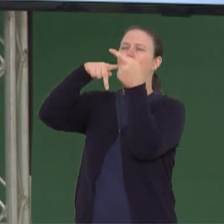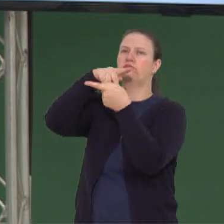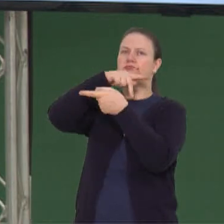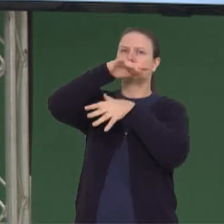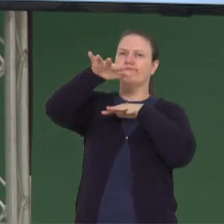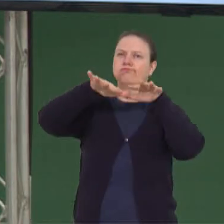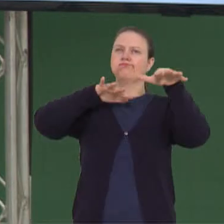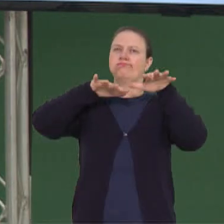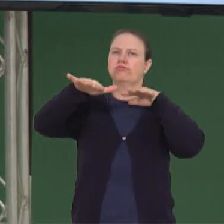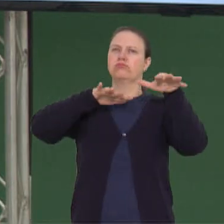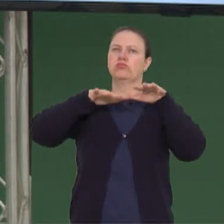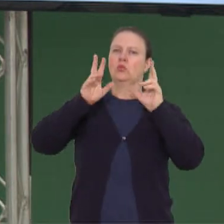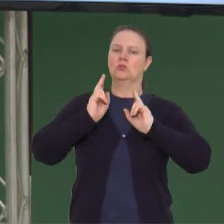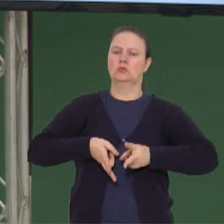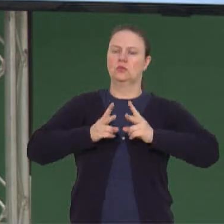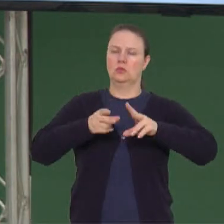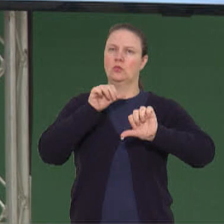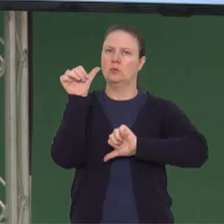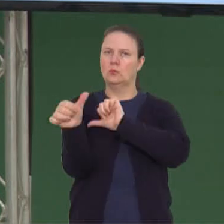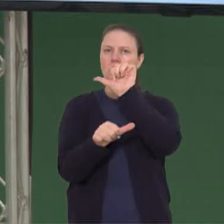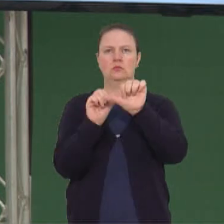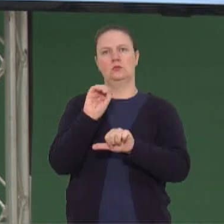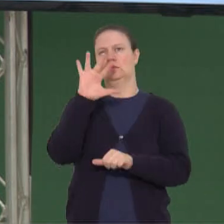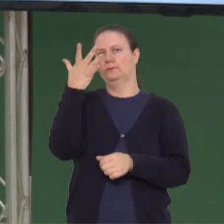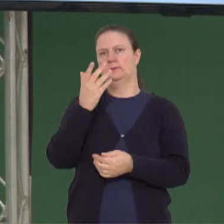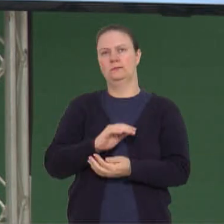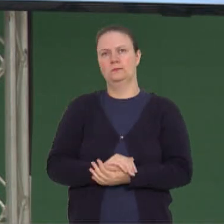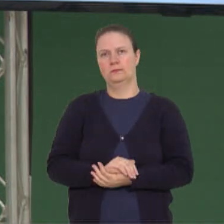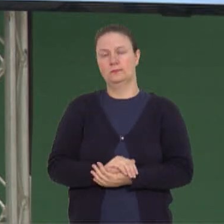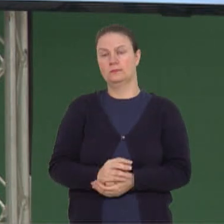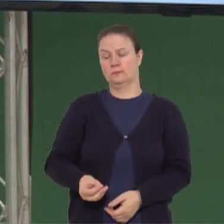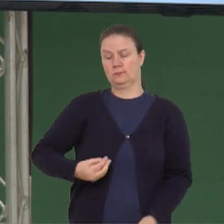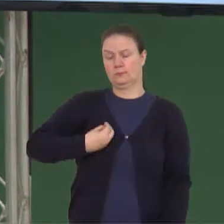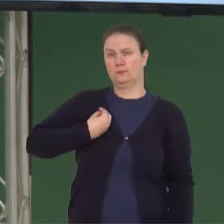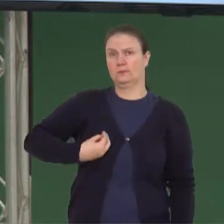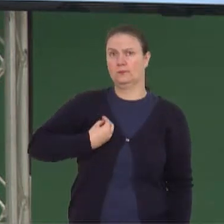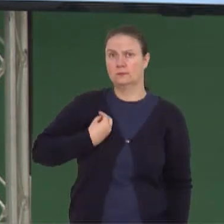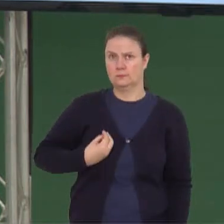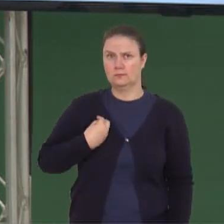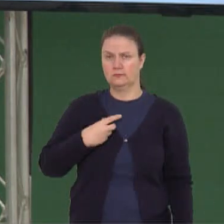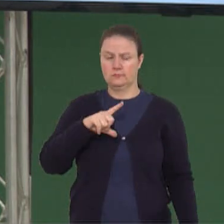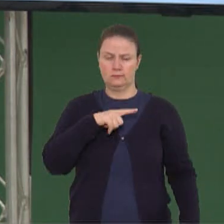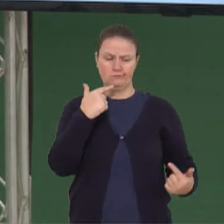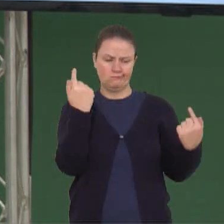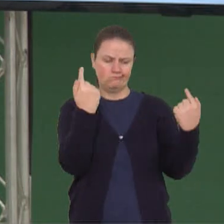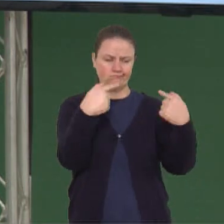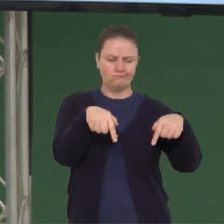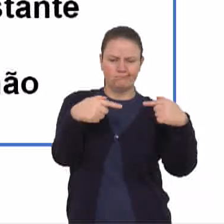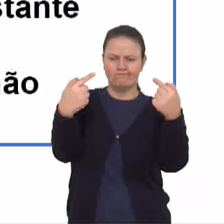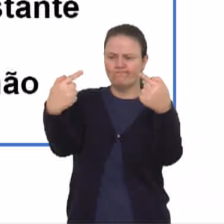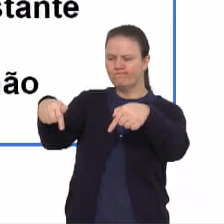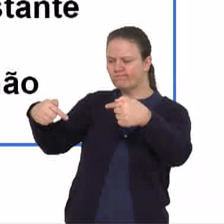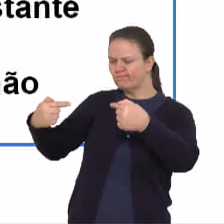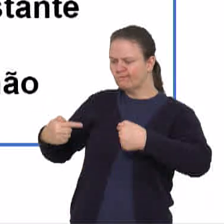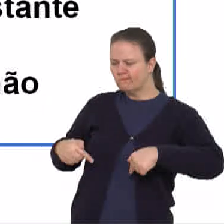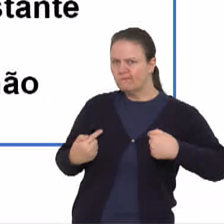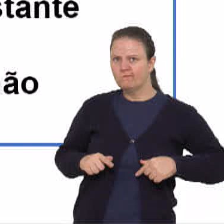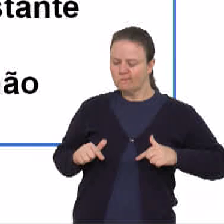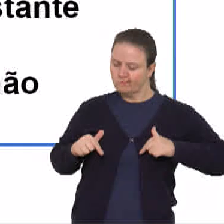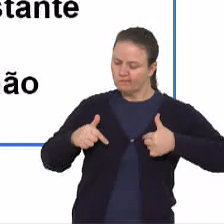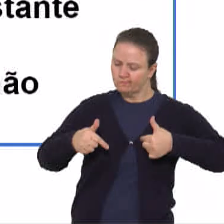em mudança. E a vida consiste de contradição, antagonismo,